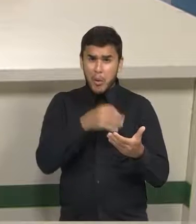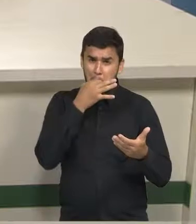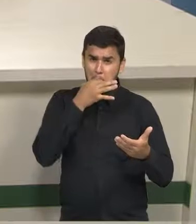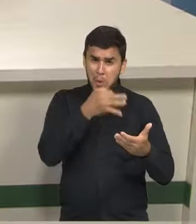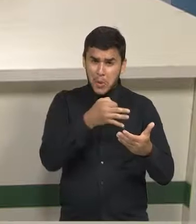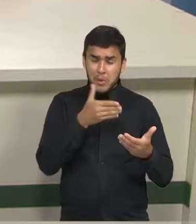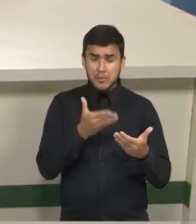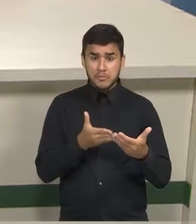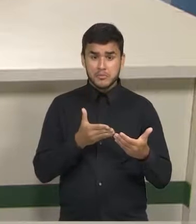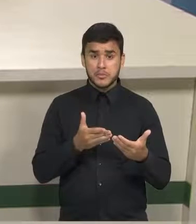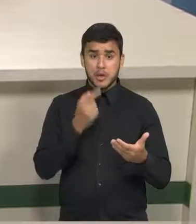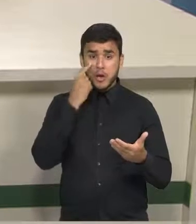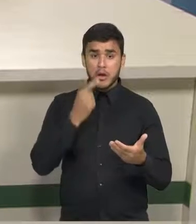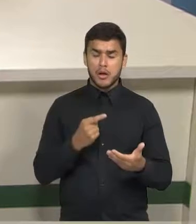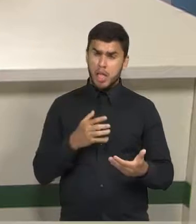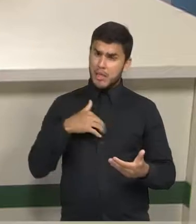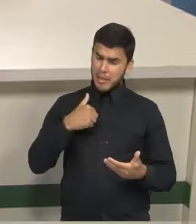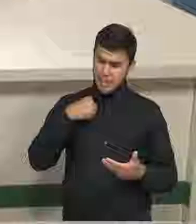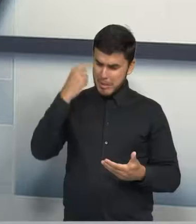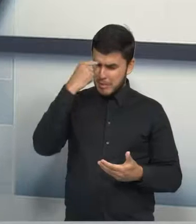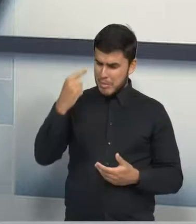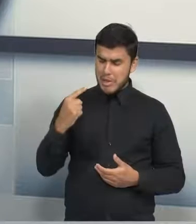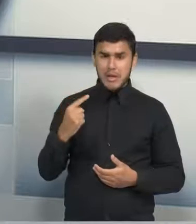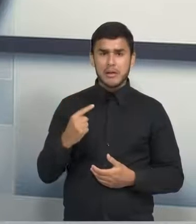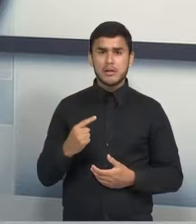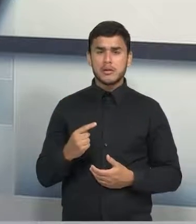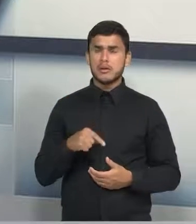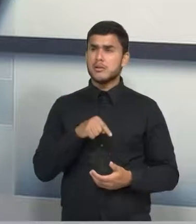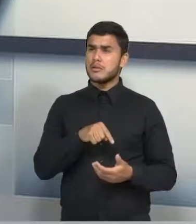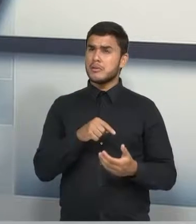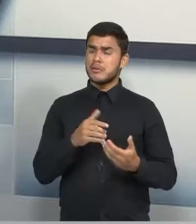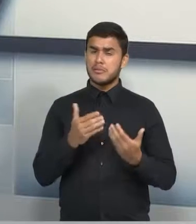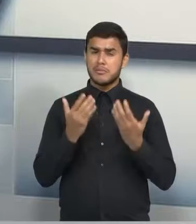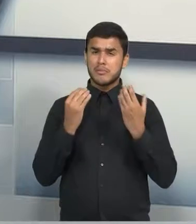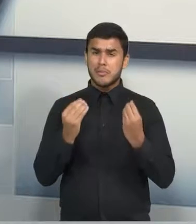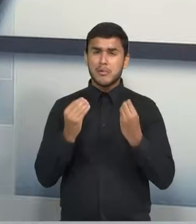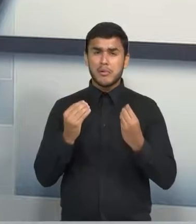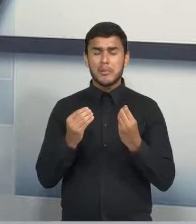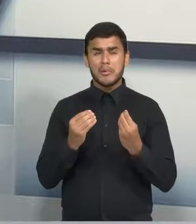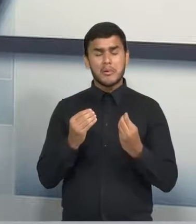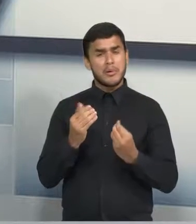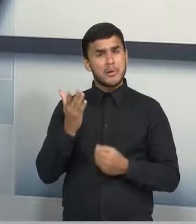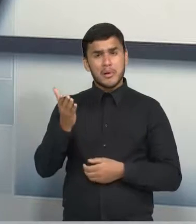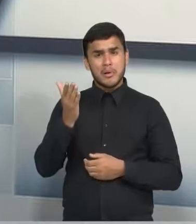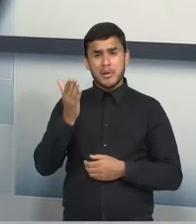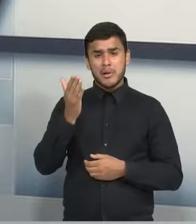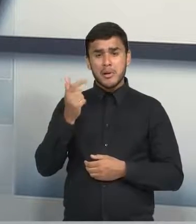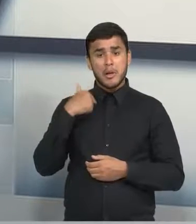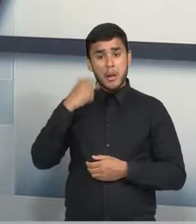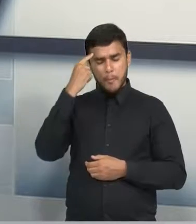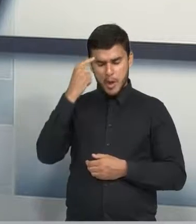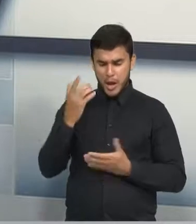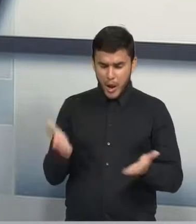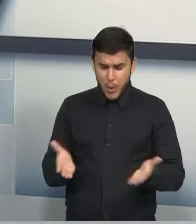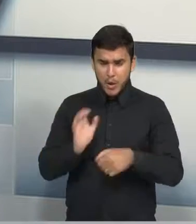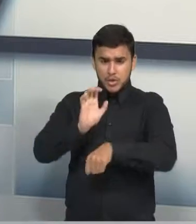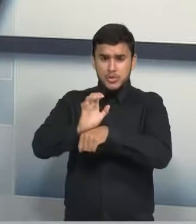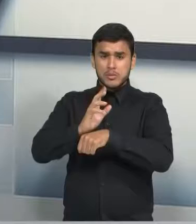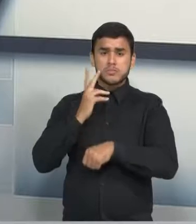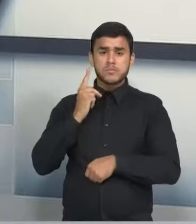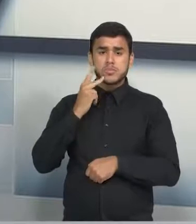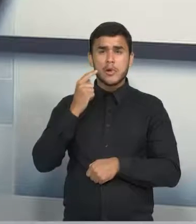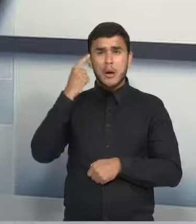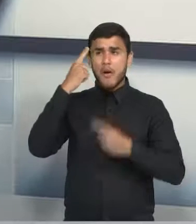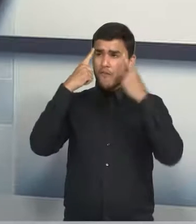espera que o seu presidente da República, que o presidente do seu país diga uma asneira daquela, principalmente a gente que está vivendo esse drama aqui da